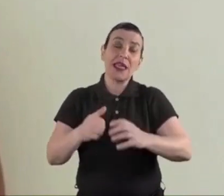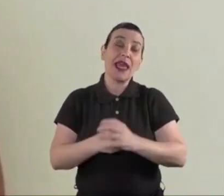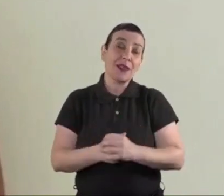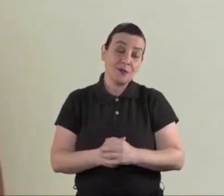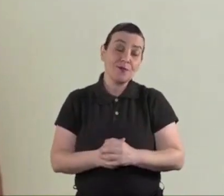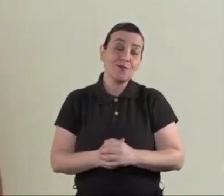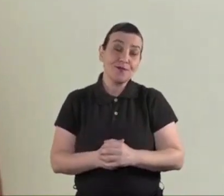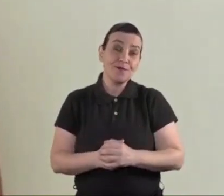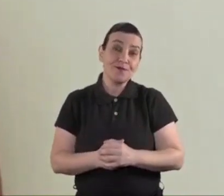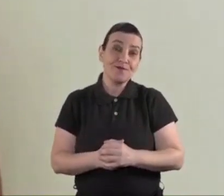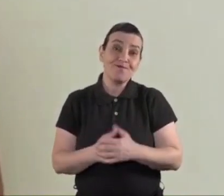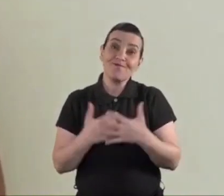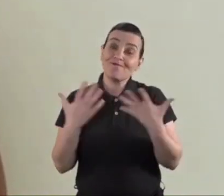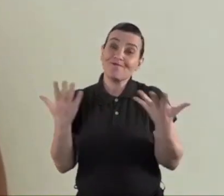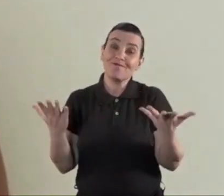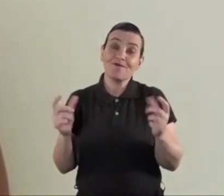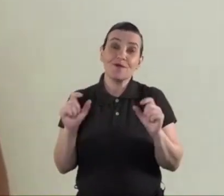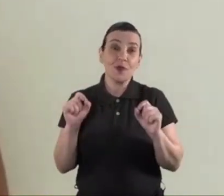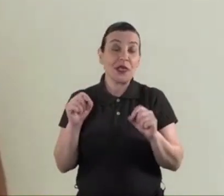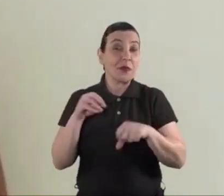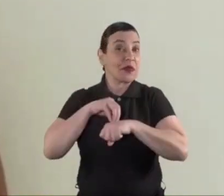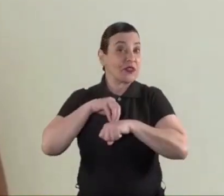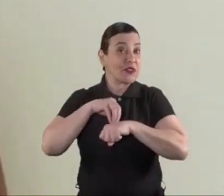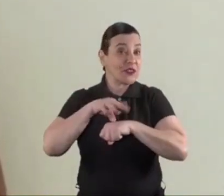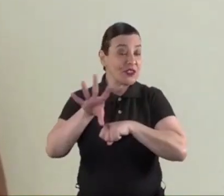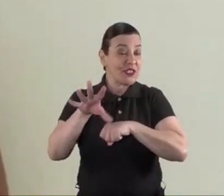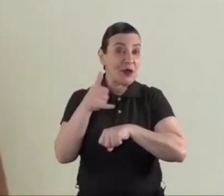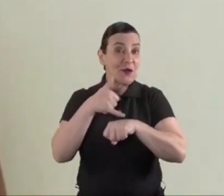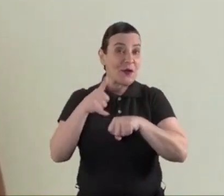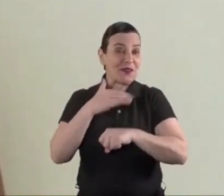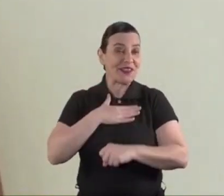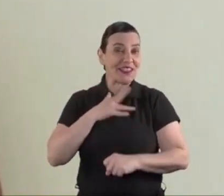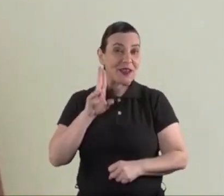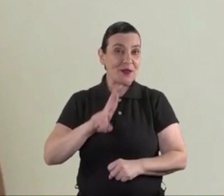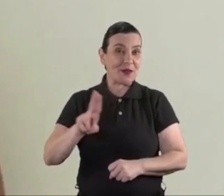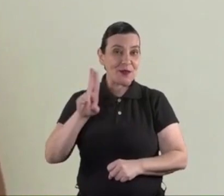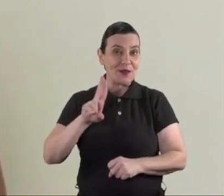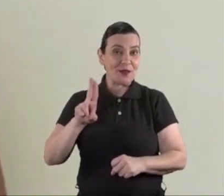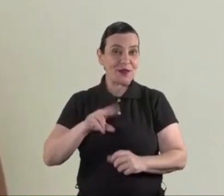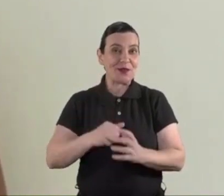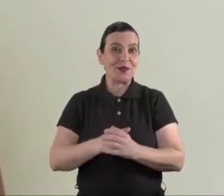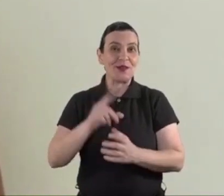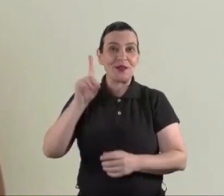então, uma dica aí dos óleos que eu uso, que é o Deep Blue,